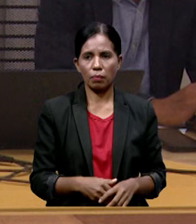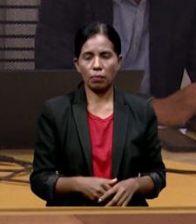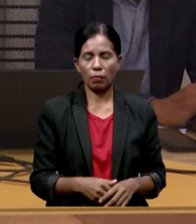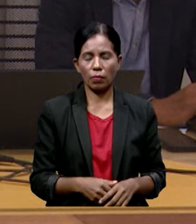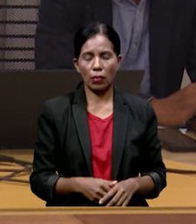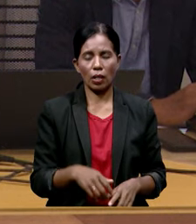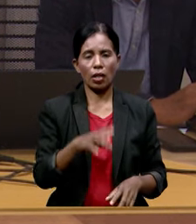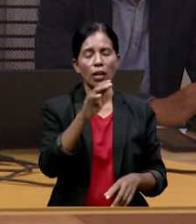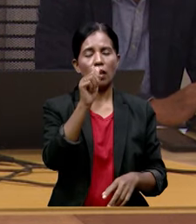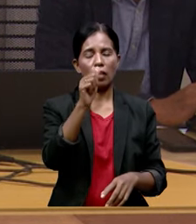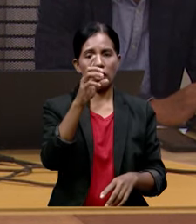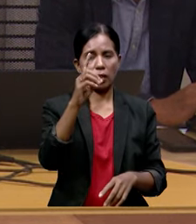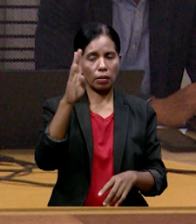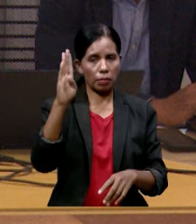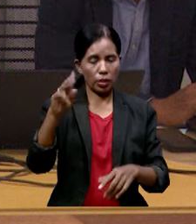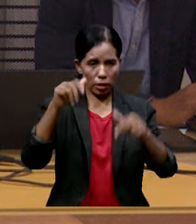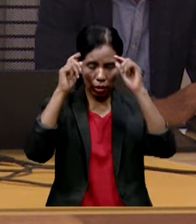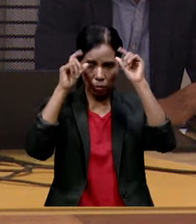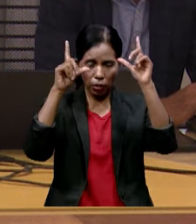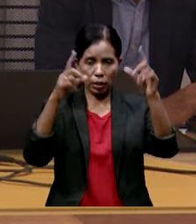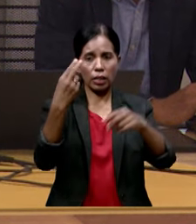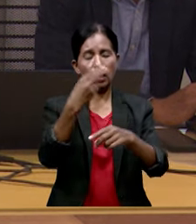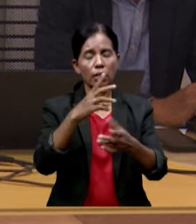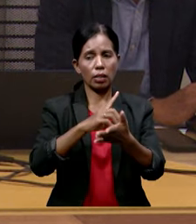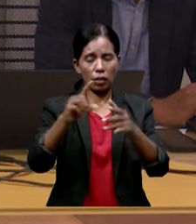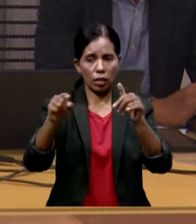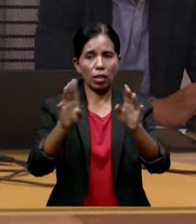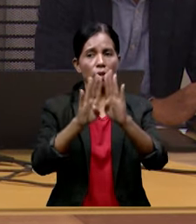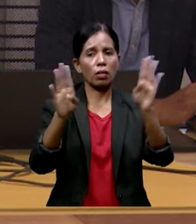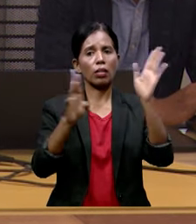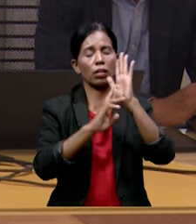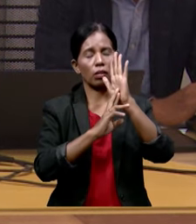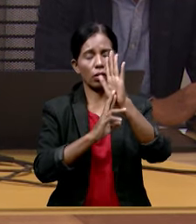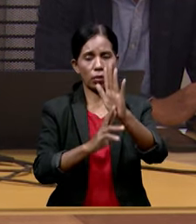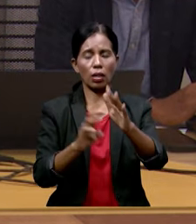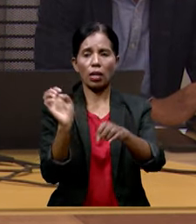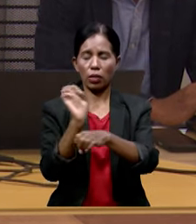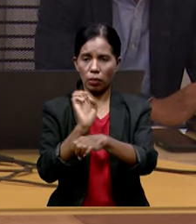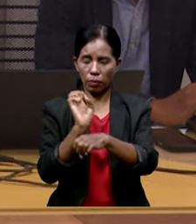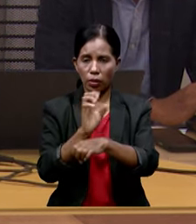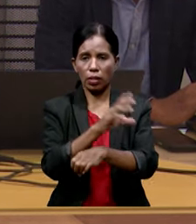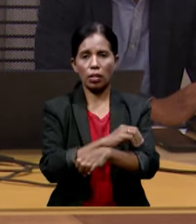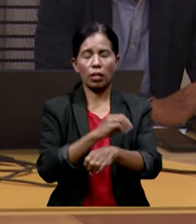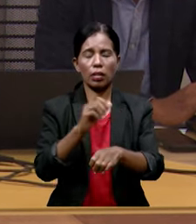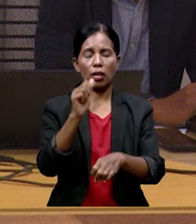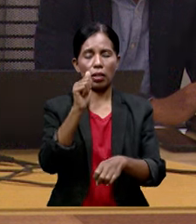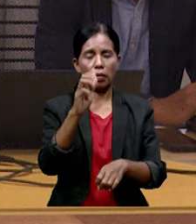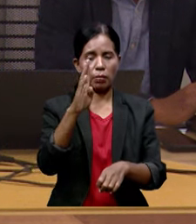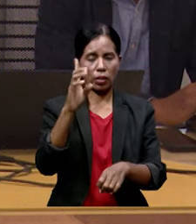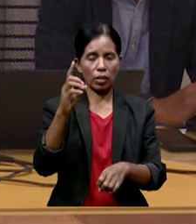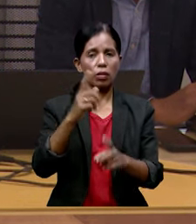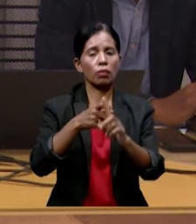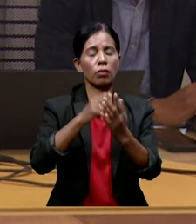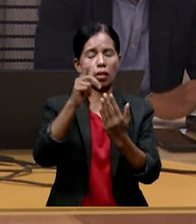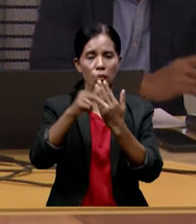Banco de Desenvolvimento Asiático e Timor-Leste, quinta semana, né? Ao lançamento do relatório Topo Econômico Asian Development Bank Outlook, e a abril,